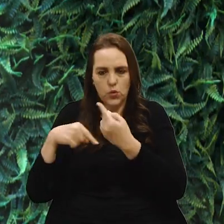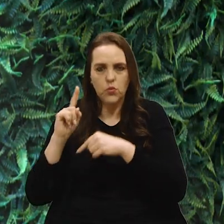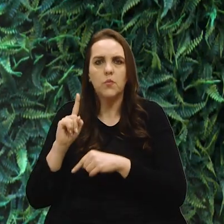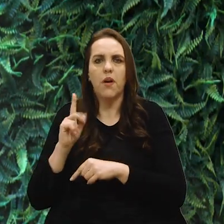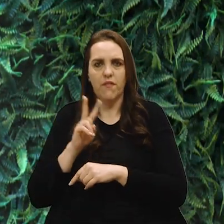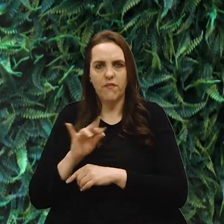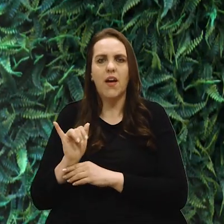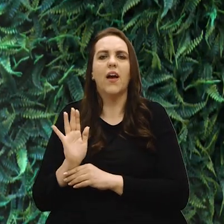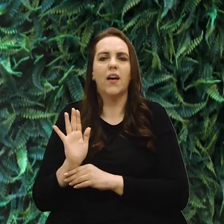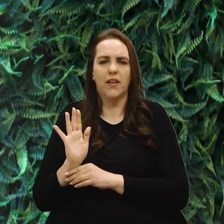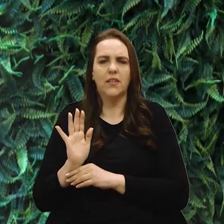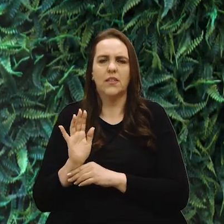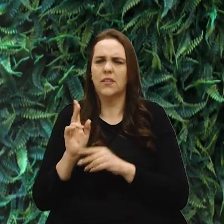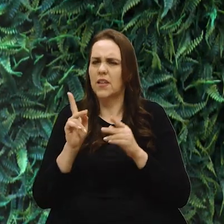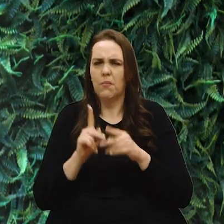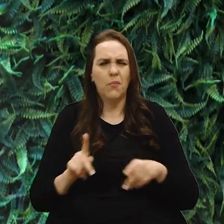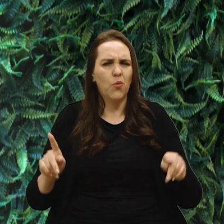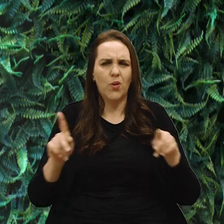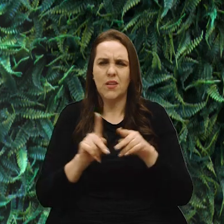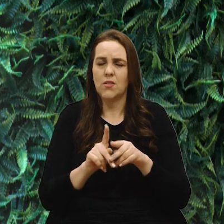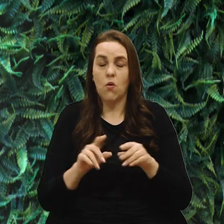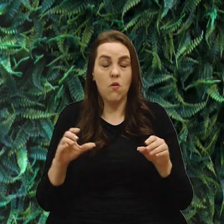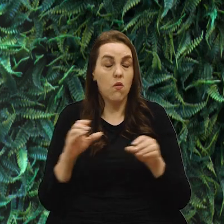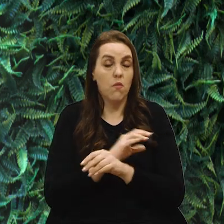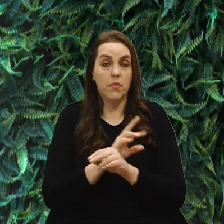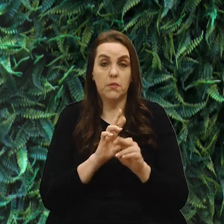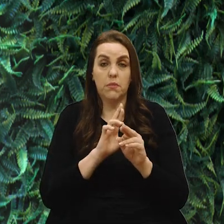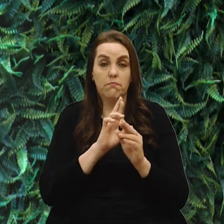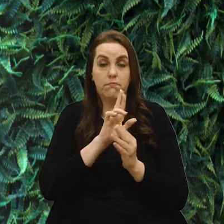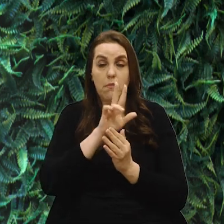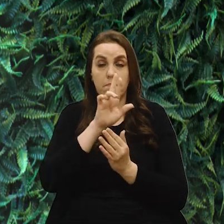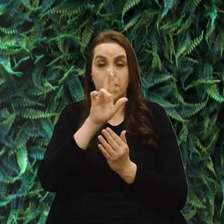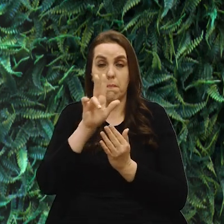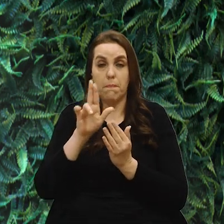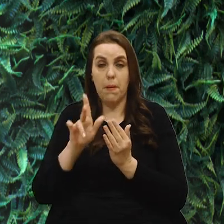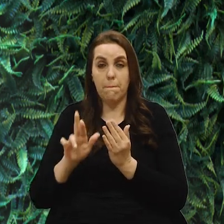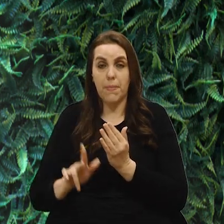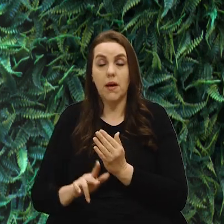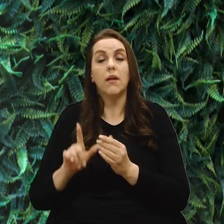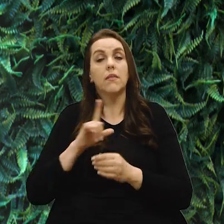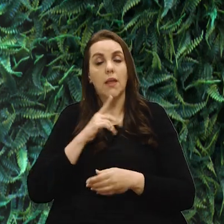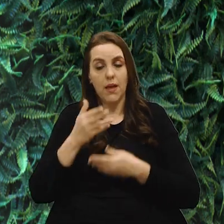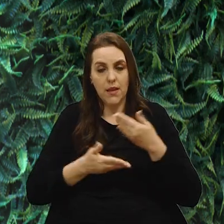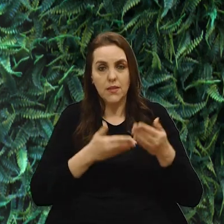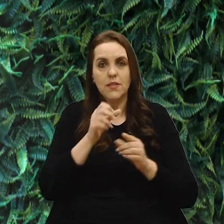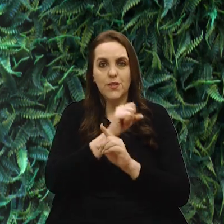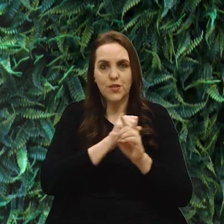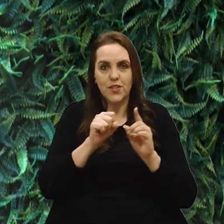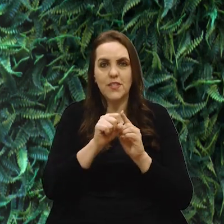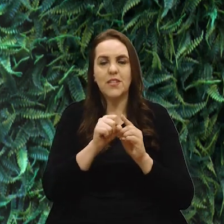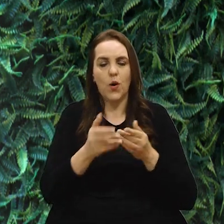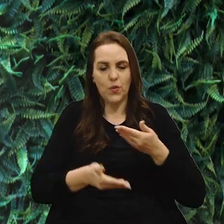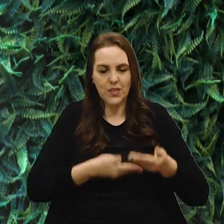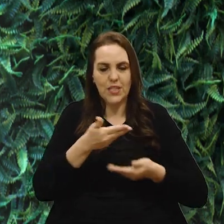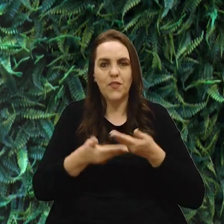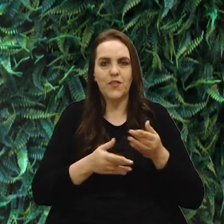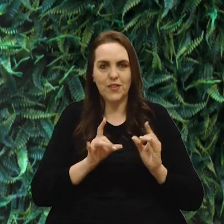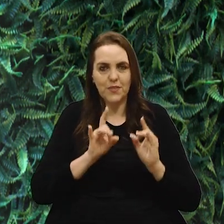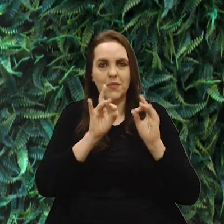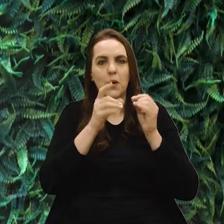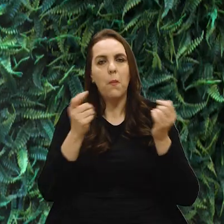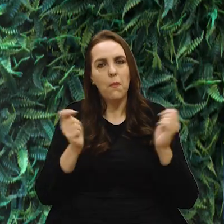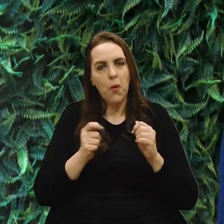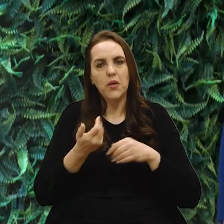assim, é um público muito heterogêneo e que, bom, tem na assistência social um serviço especializado que pode